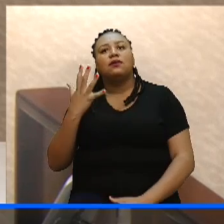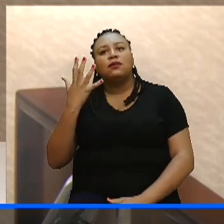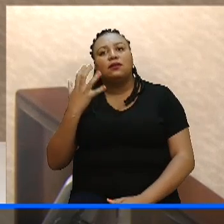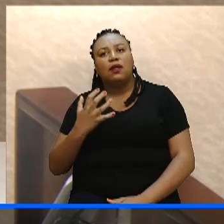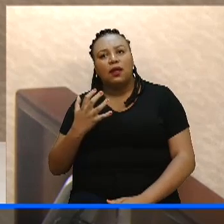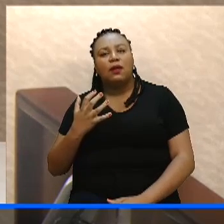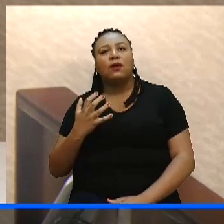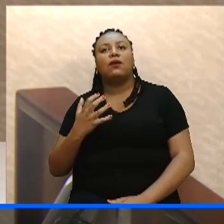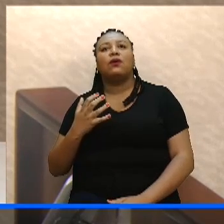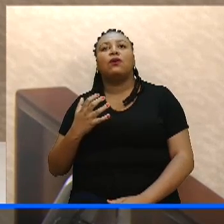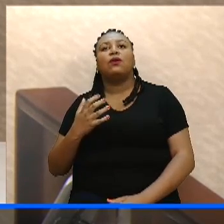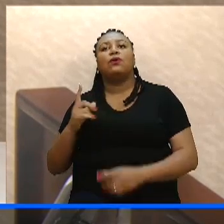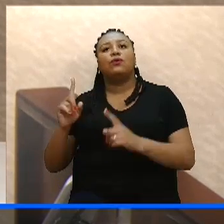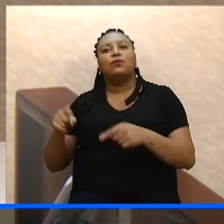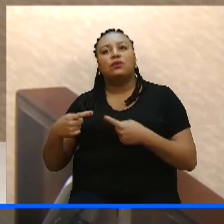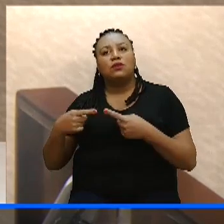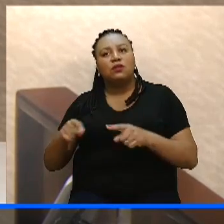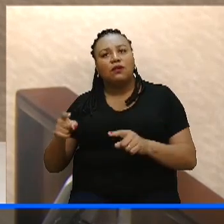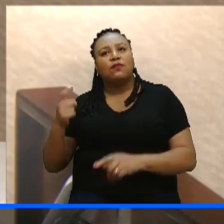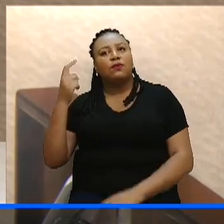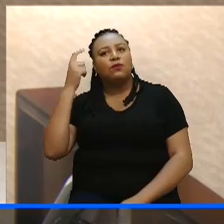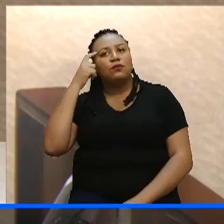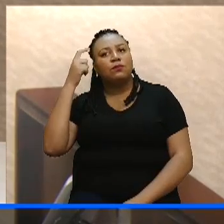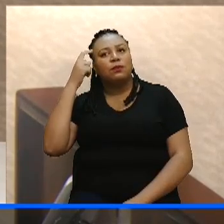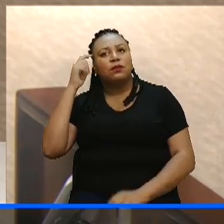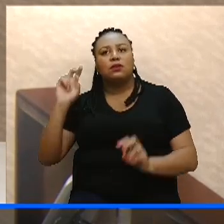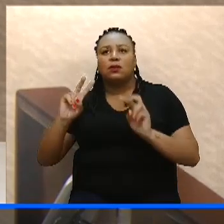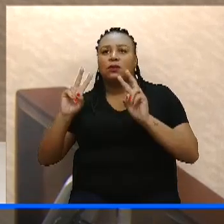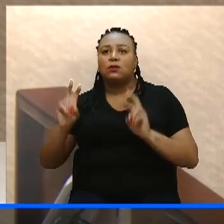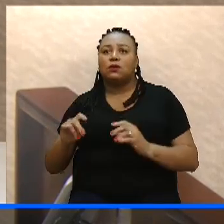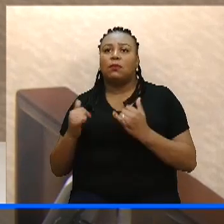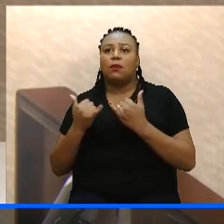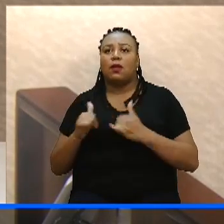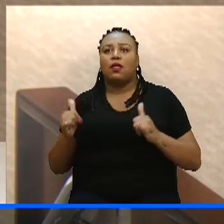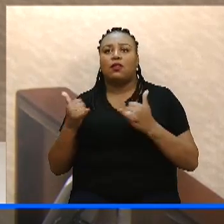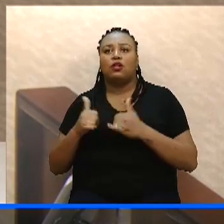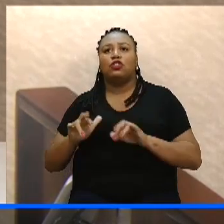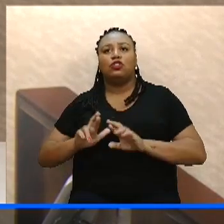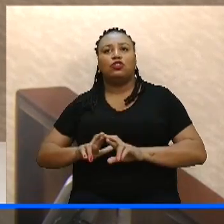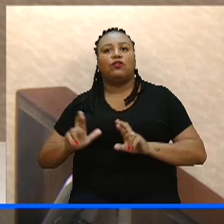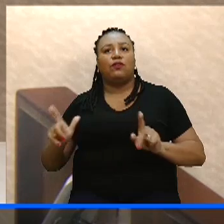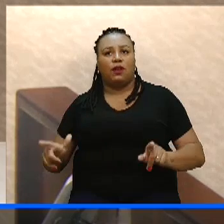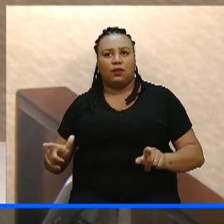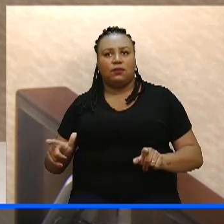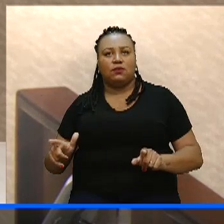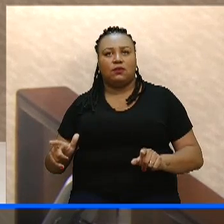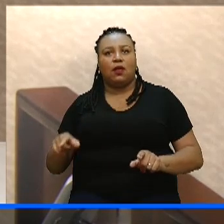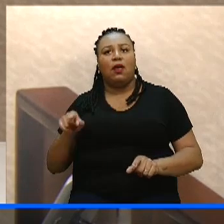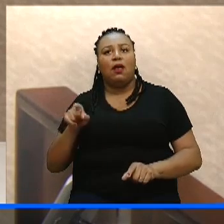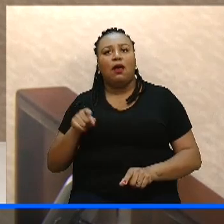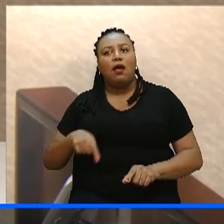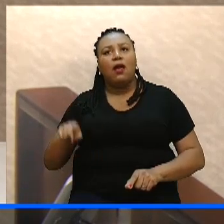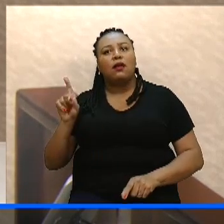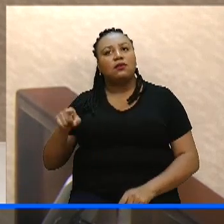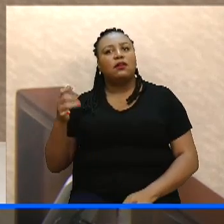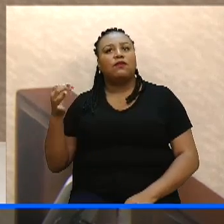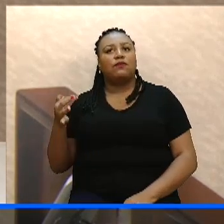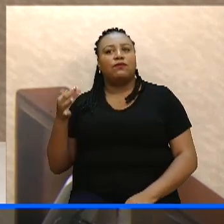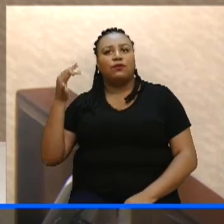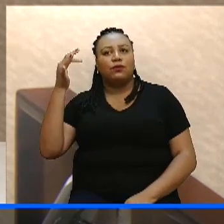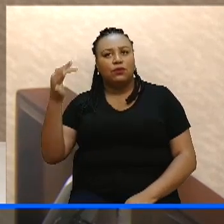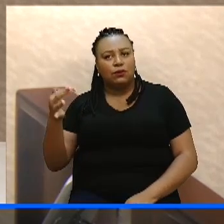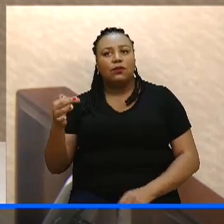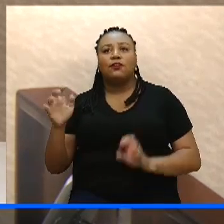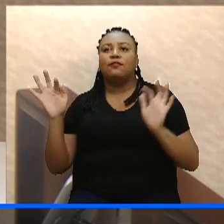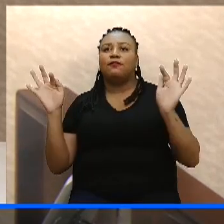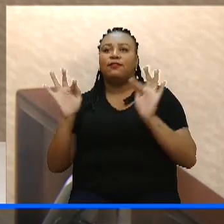o desafio de pensarmos sobre energias alternativas elas são o futuro e